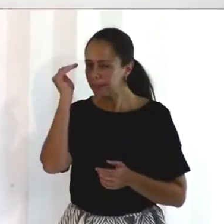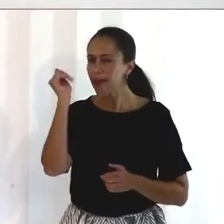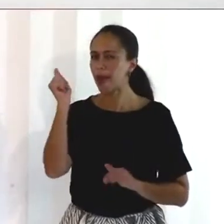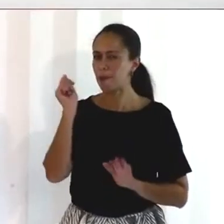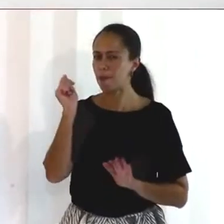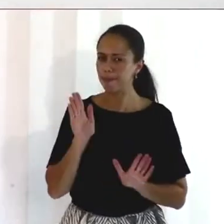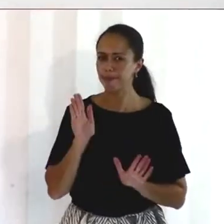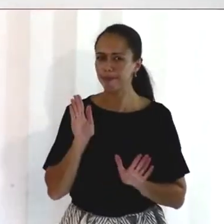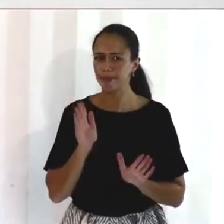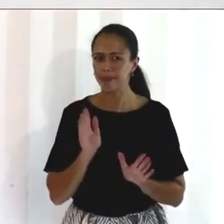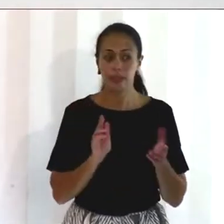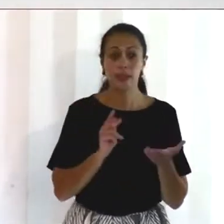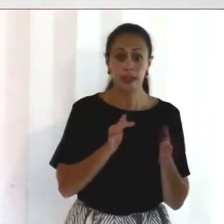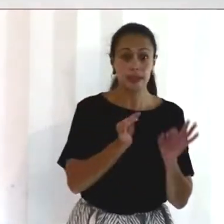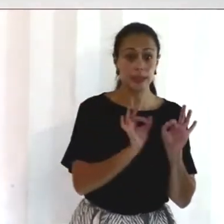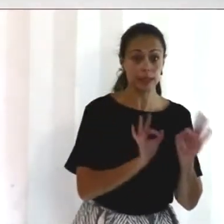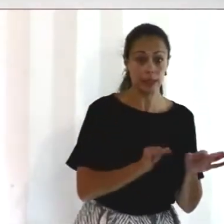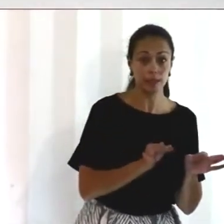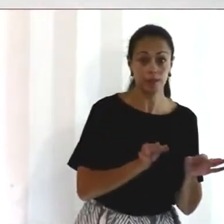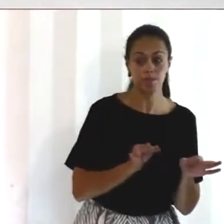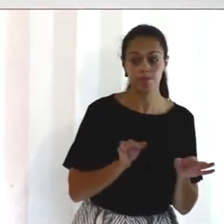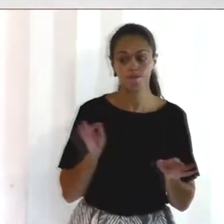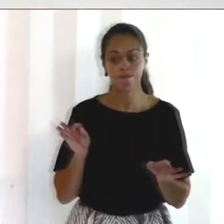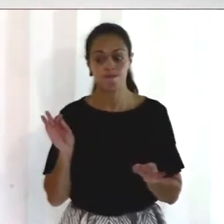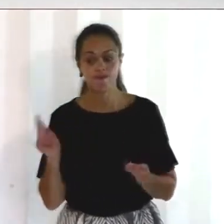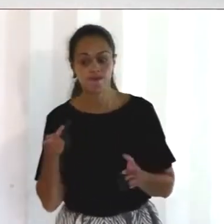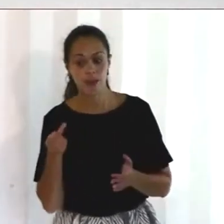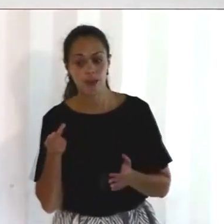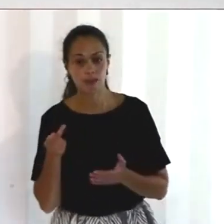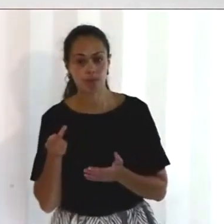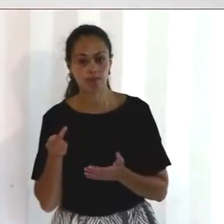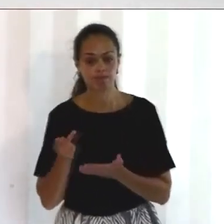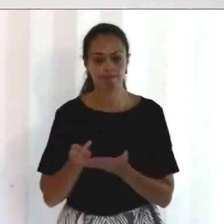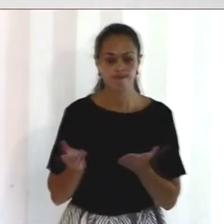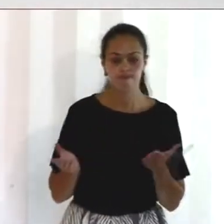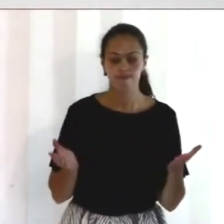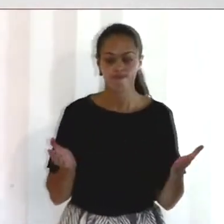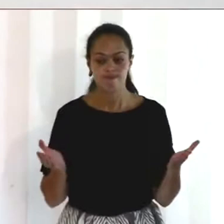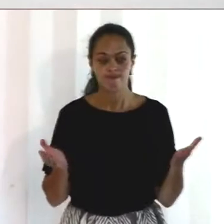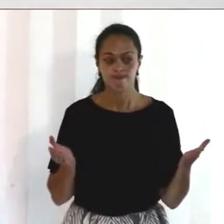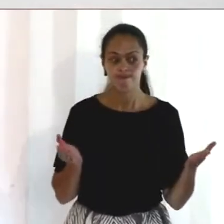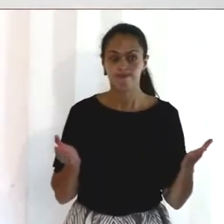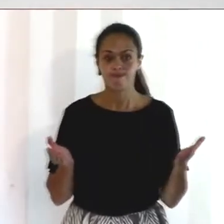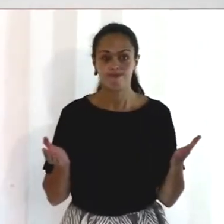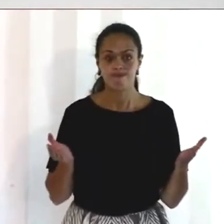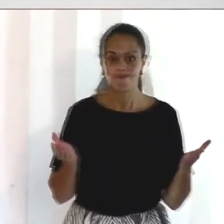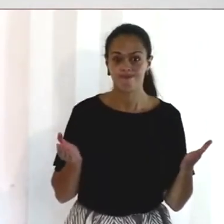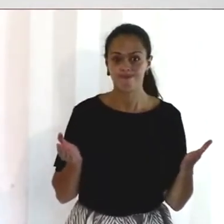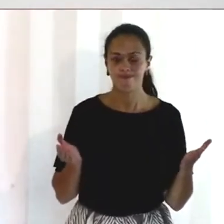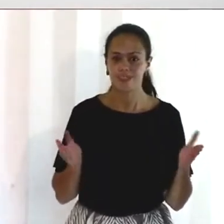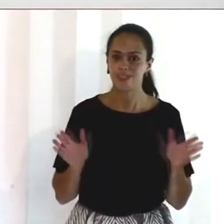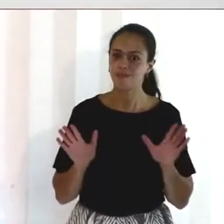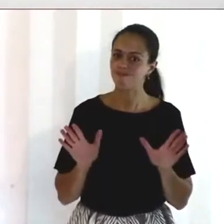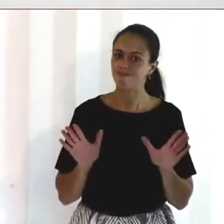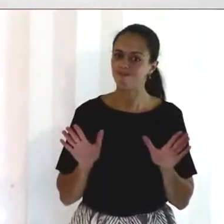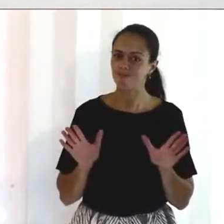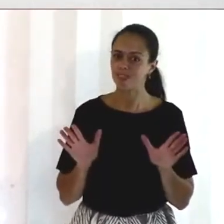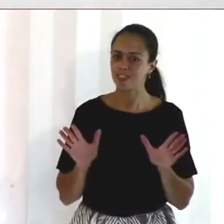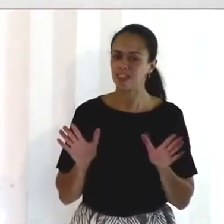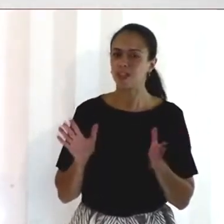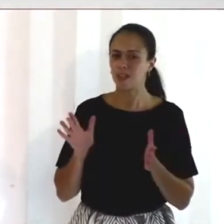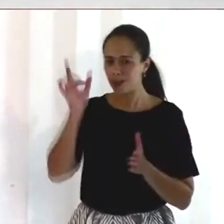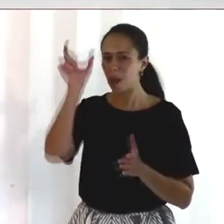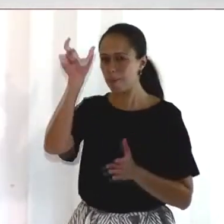o que é errado, esmera-se em fazer o que é certo. e luta, mas luta de